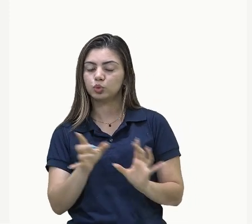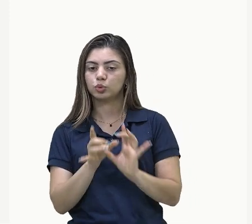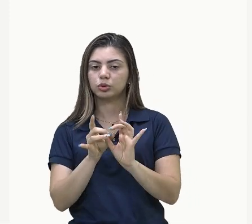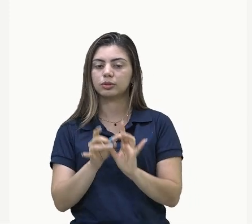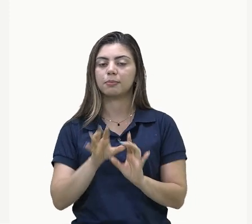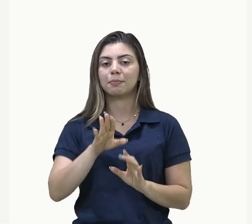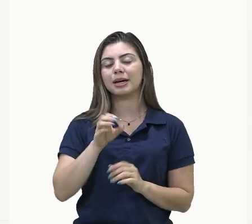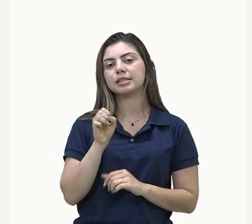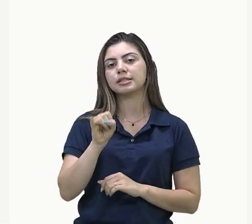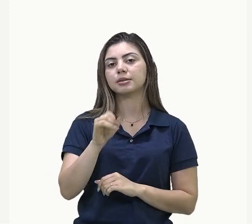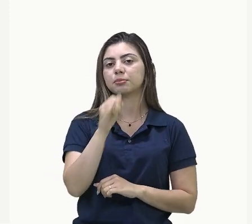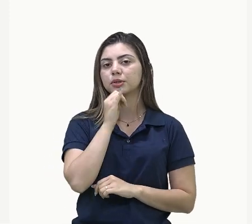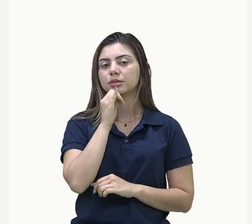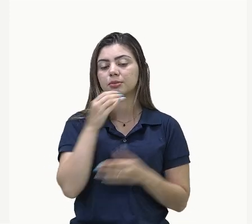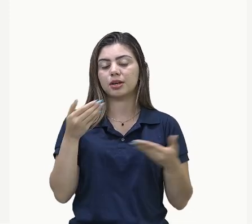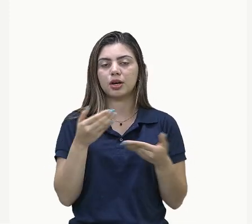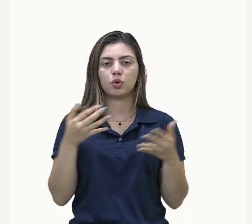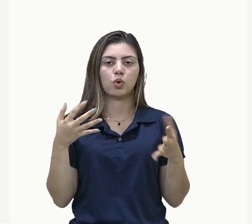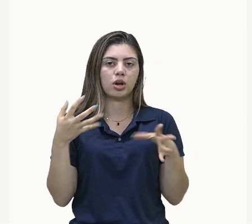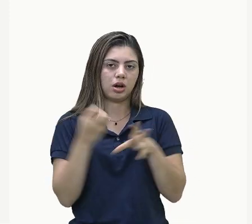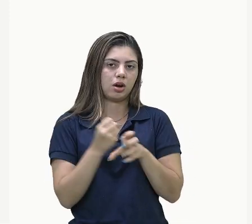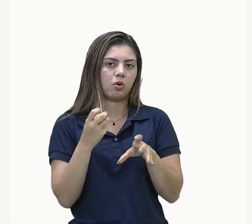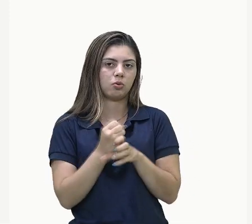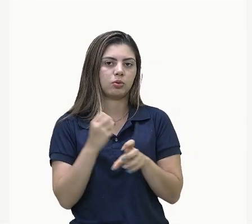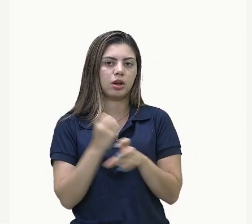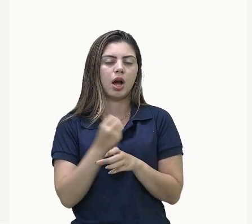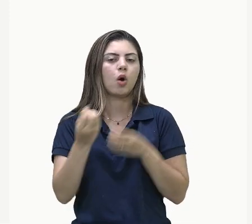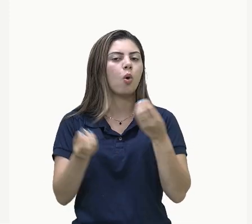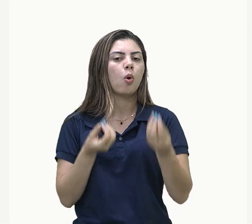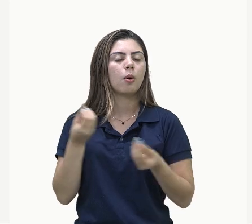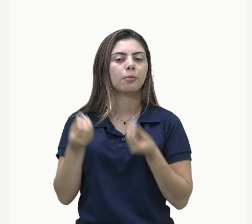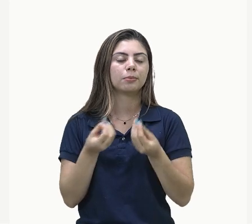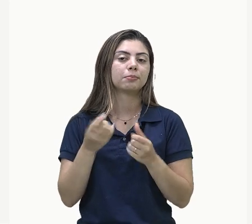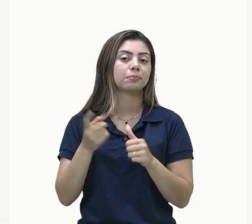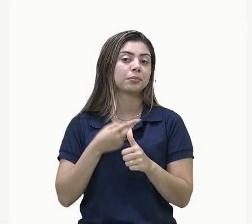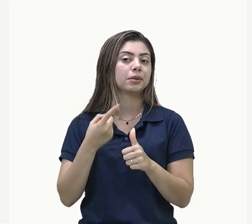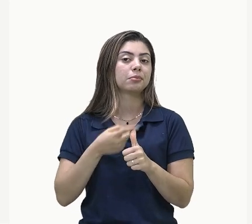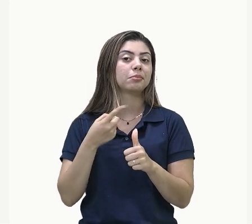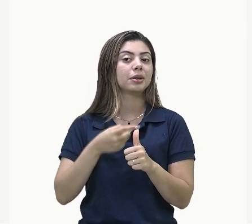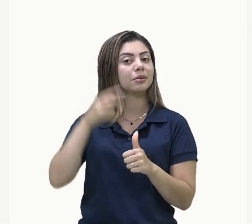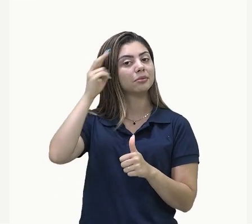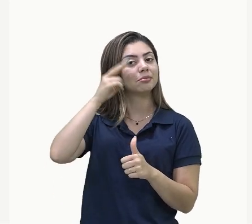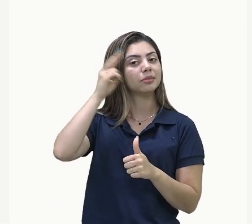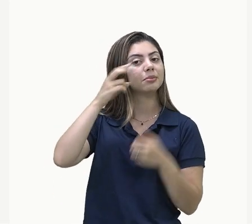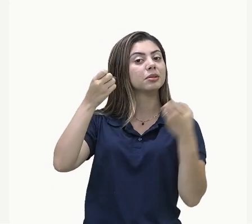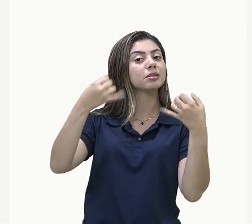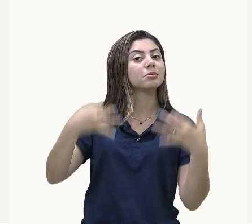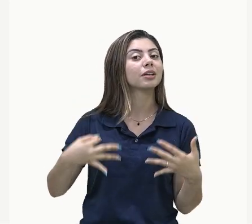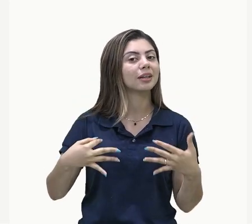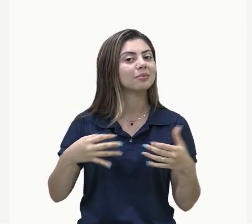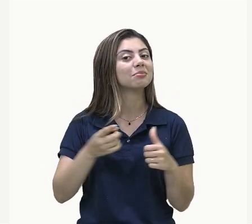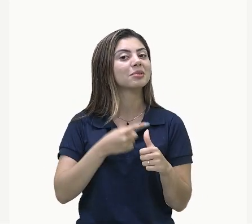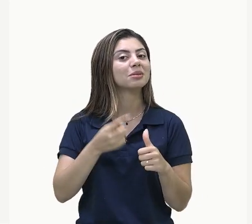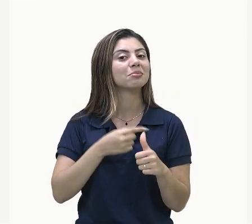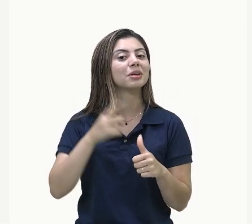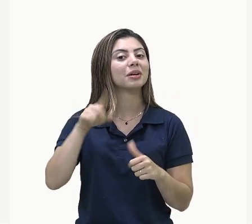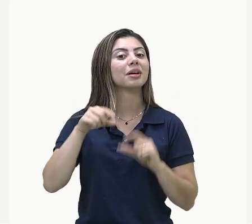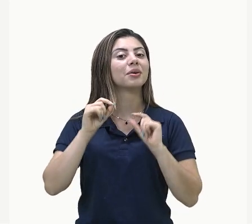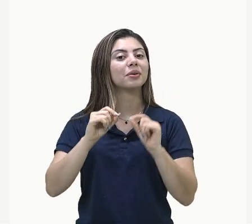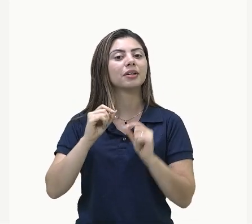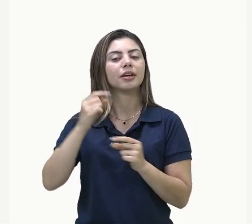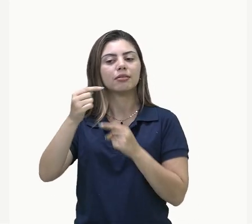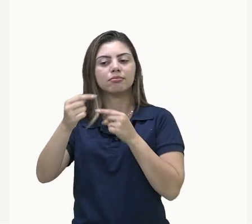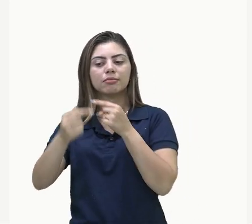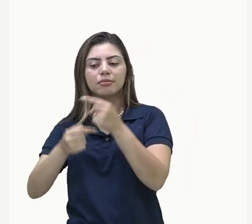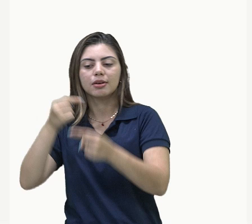se eu fosse fazer um cálculo com vocês, eu teria que usar primeiro, fazer a resistência equivalente,